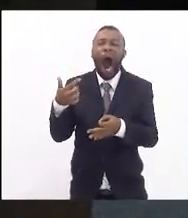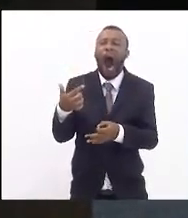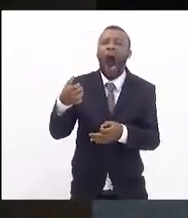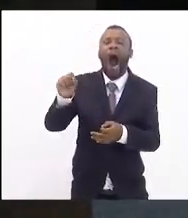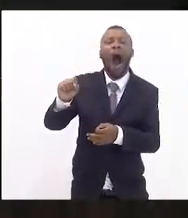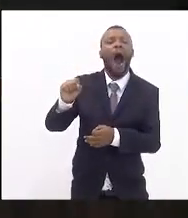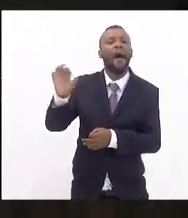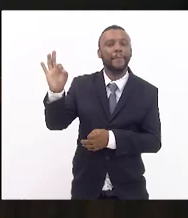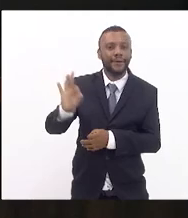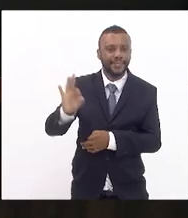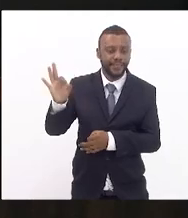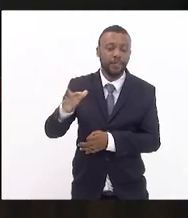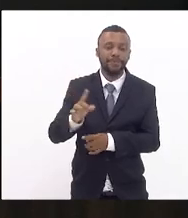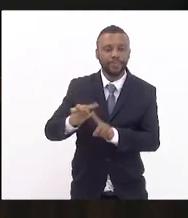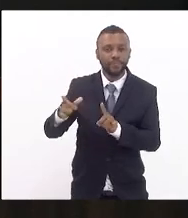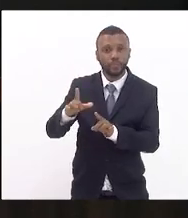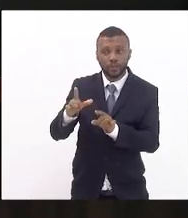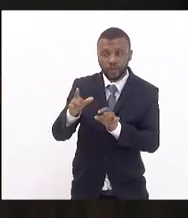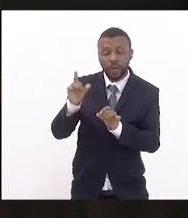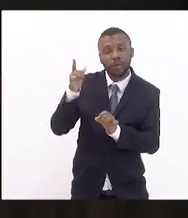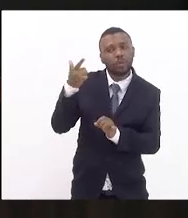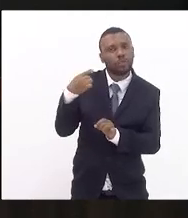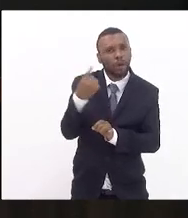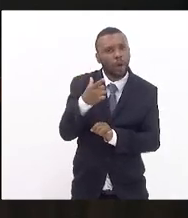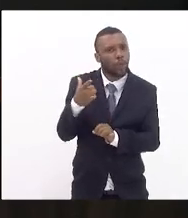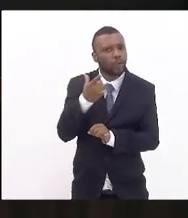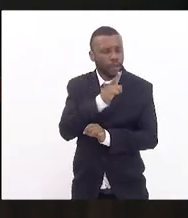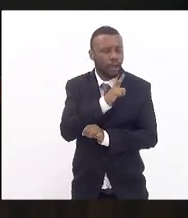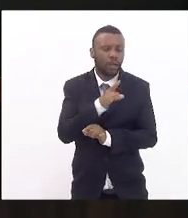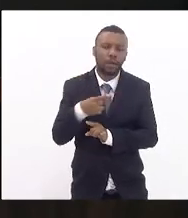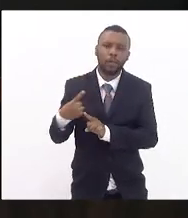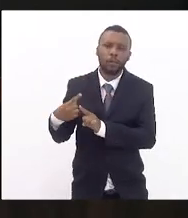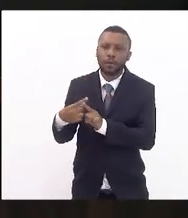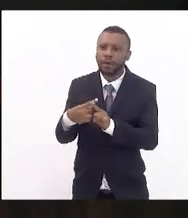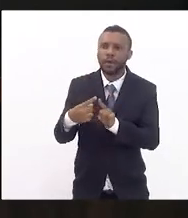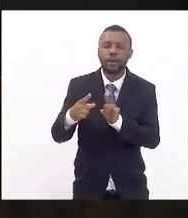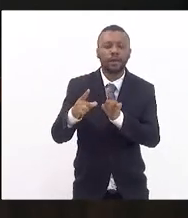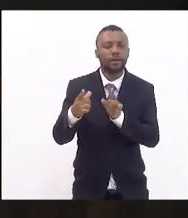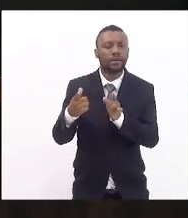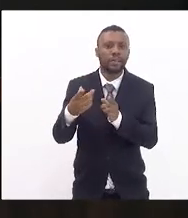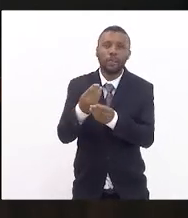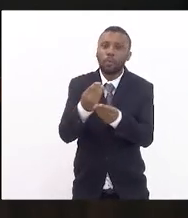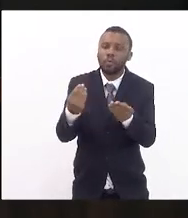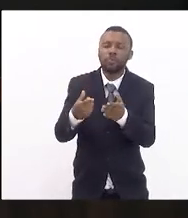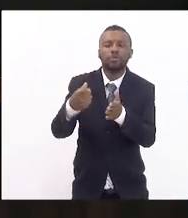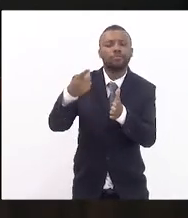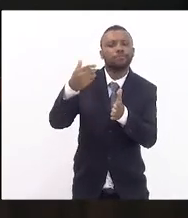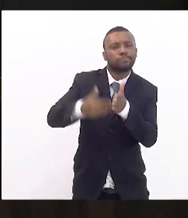28%. Mas eu não tenho dúvida que nós vamos mais, porque, Luiz, são muitos abatimentos,